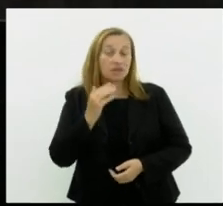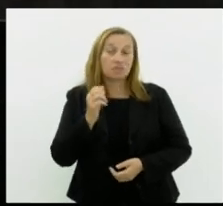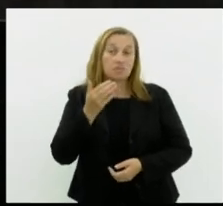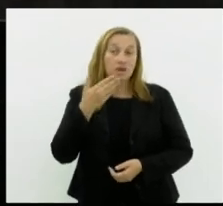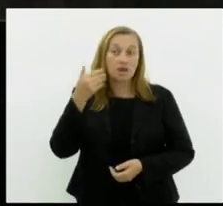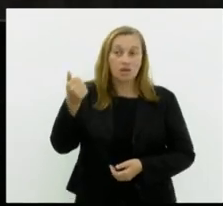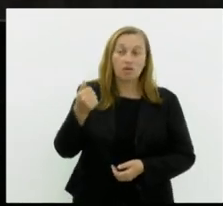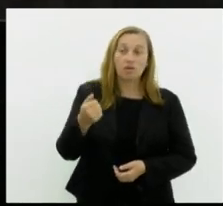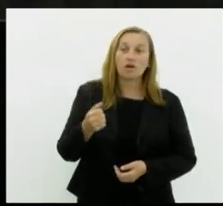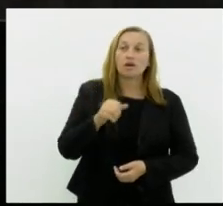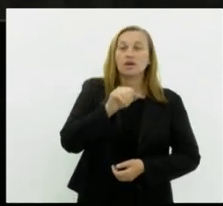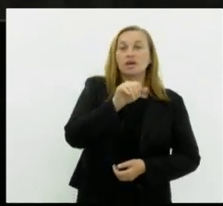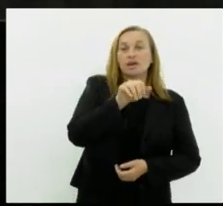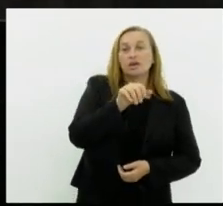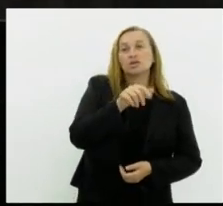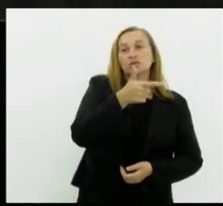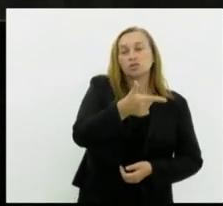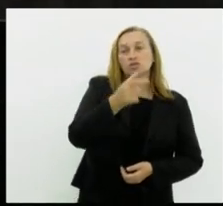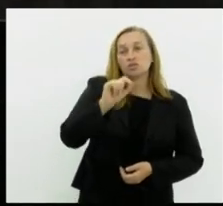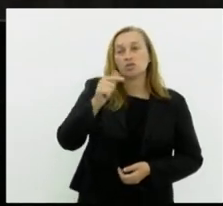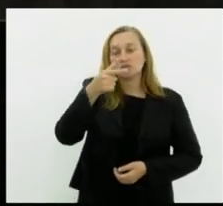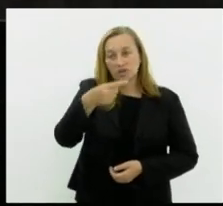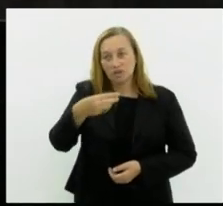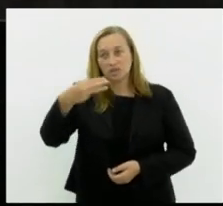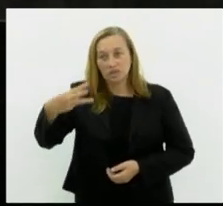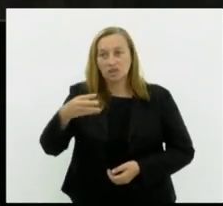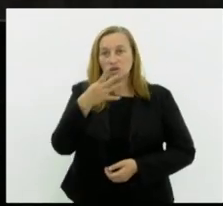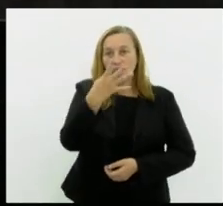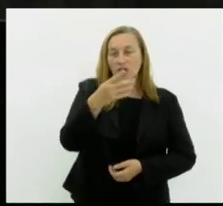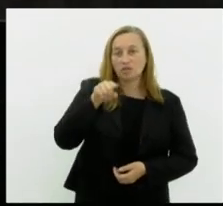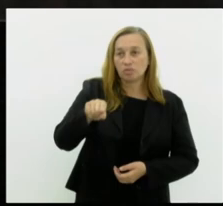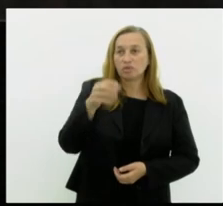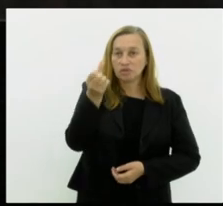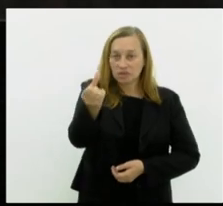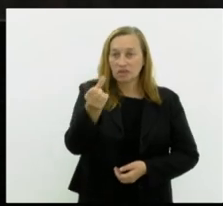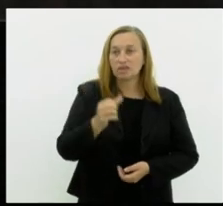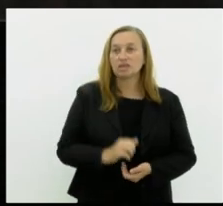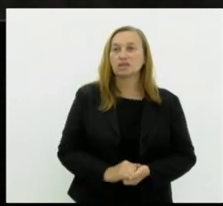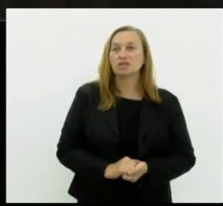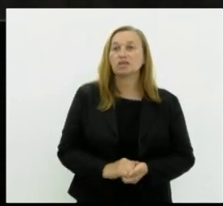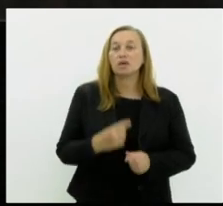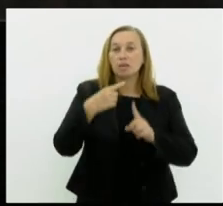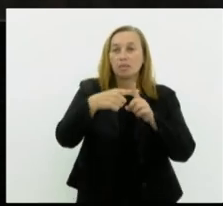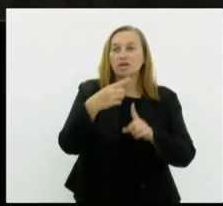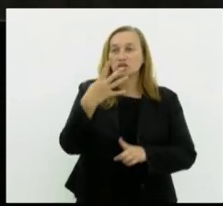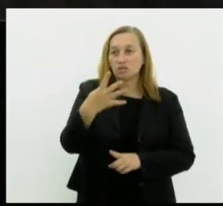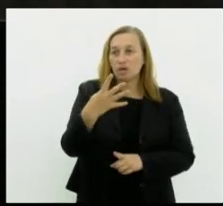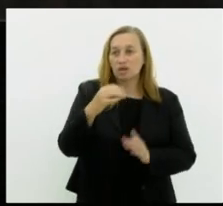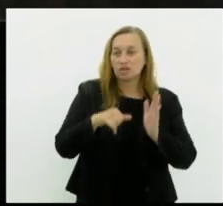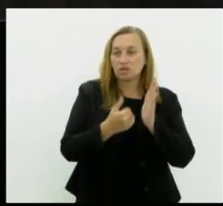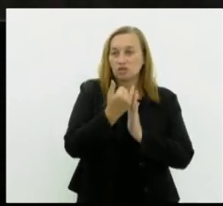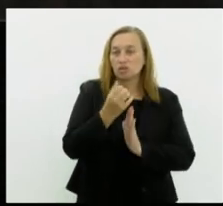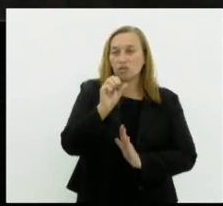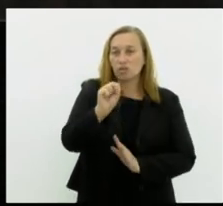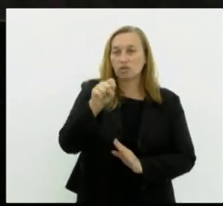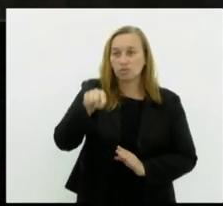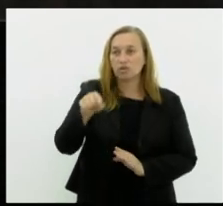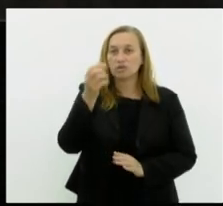de 2023 foi 4,6%, com mais 4 de juros dá